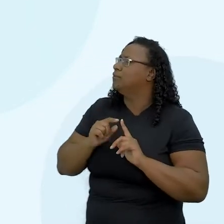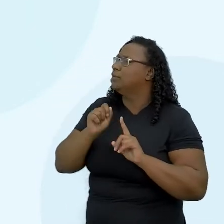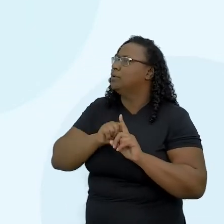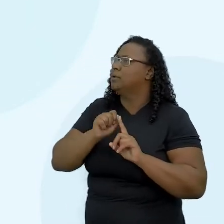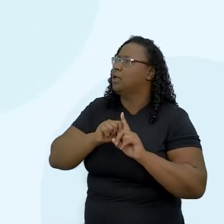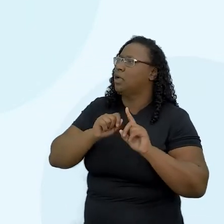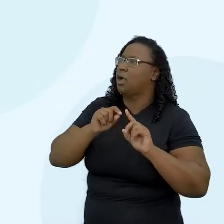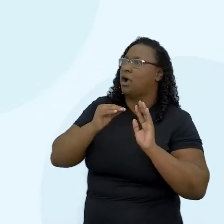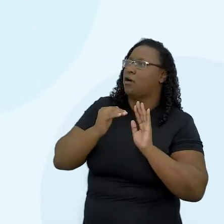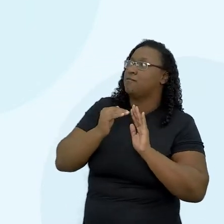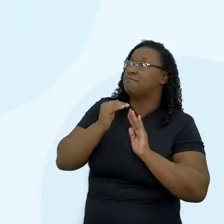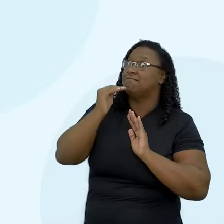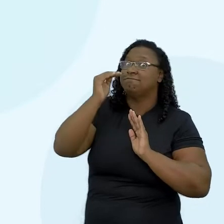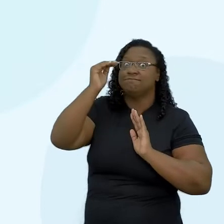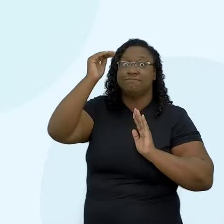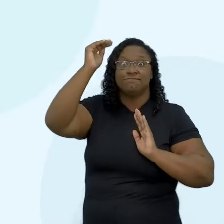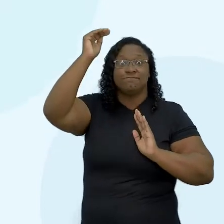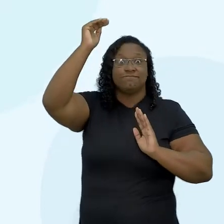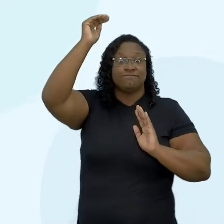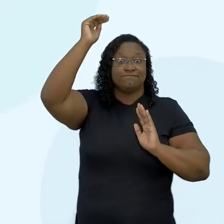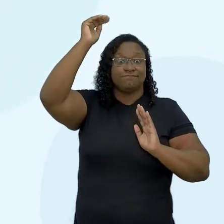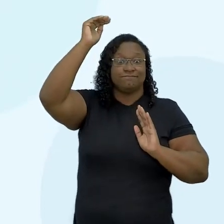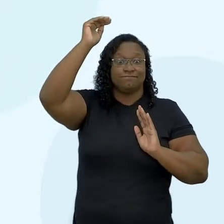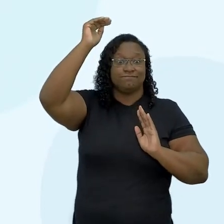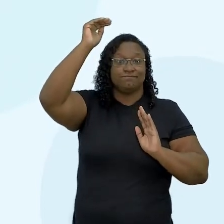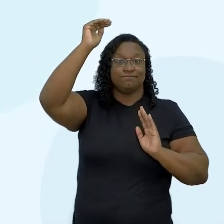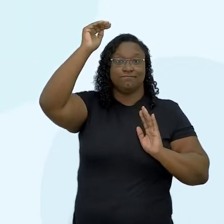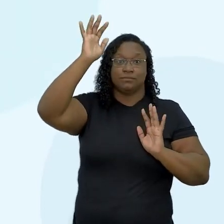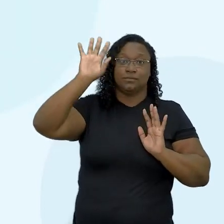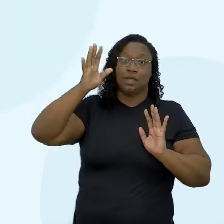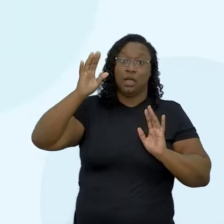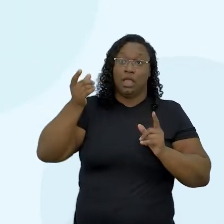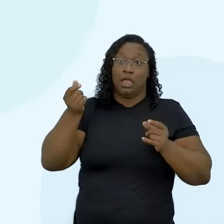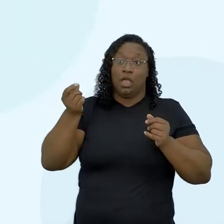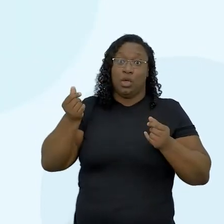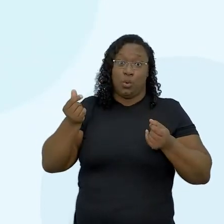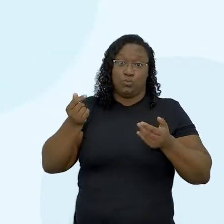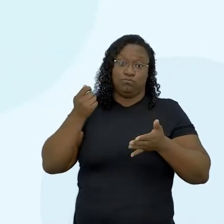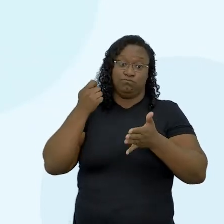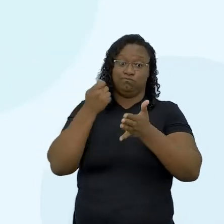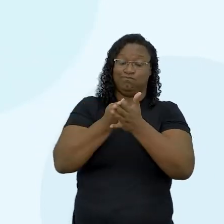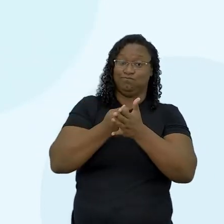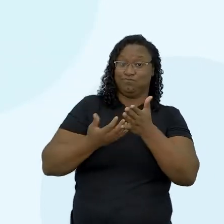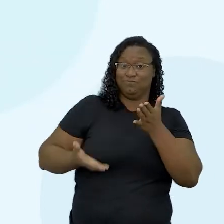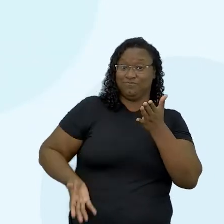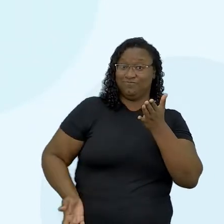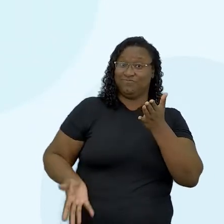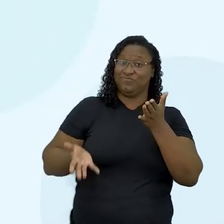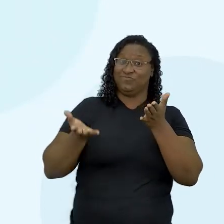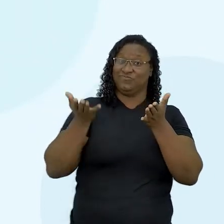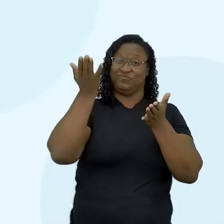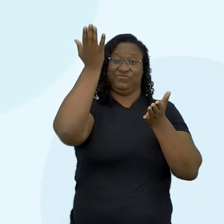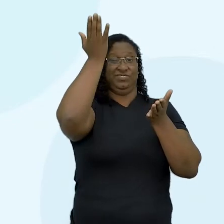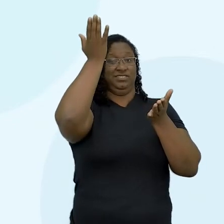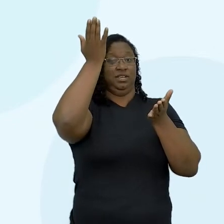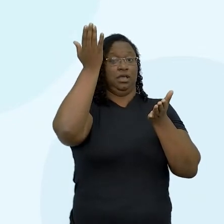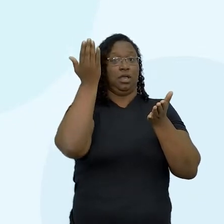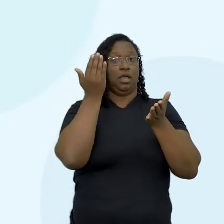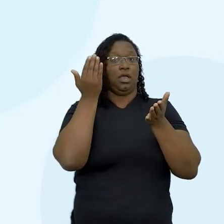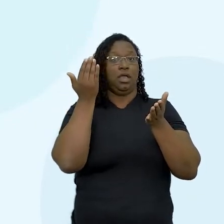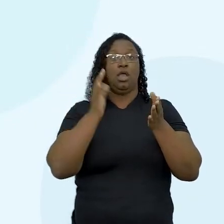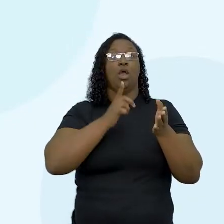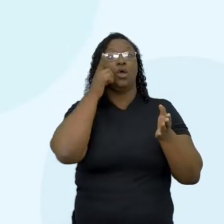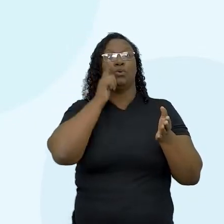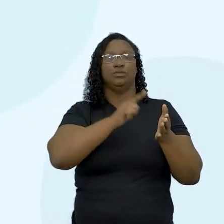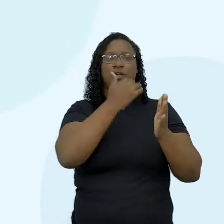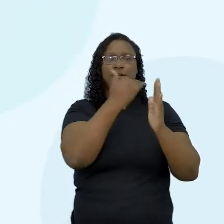pico de consumo que foi terrível. Possivelmente a conta dela veio muito alta, ela ficou mal. Aí ela começou a cortar tudo, desligar tudo. E